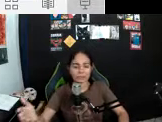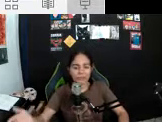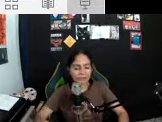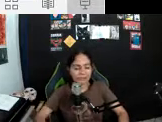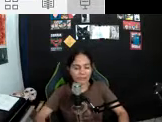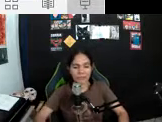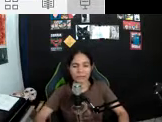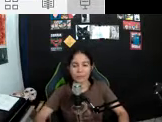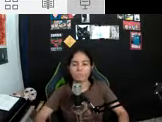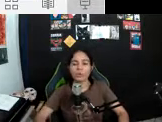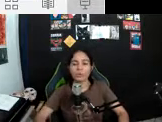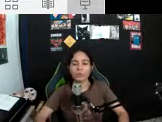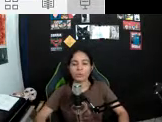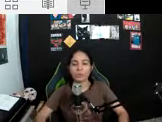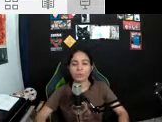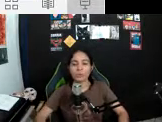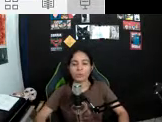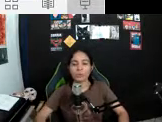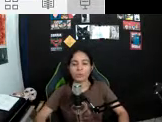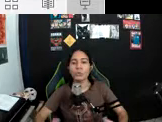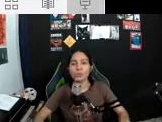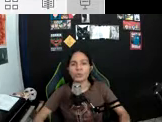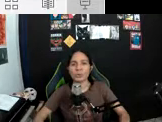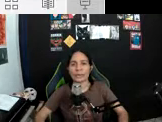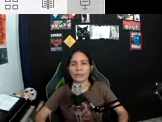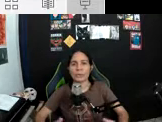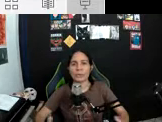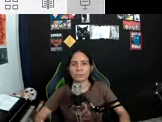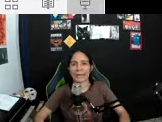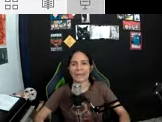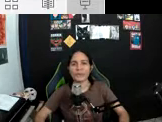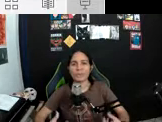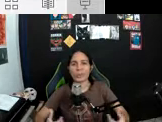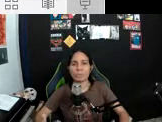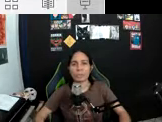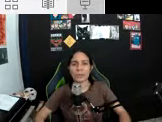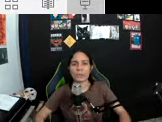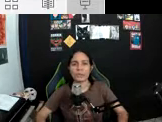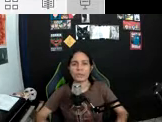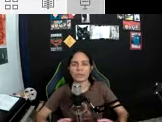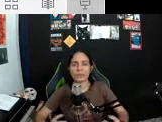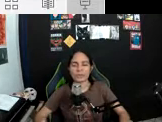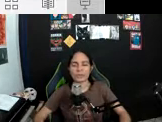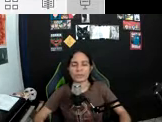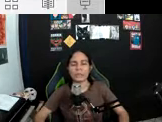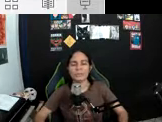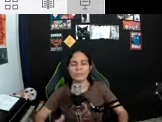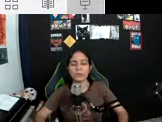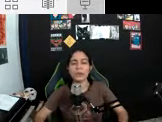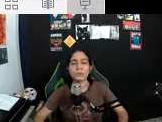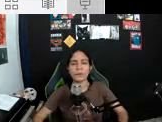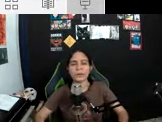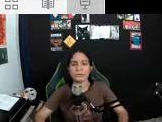proibisse justamente essa questão do uso, né, de imagem, do apelo, do sensacionalismo para